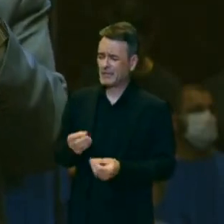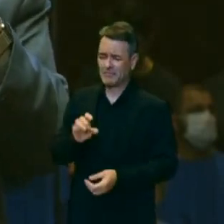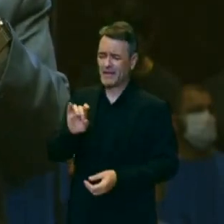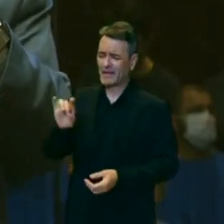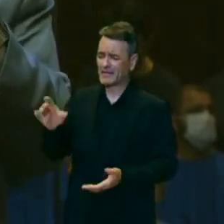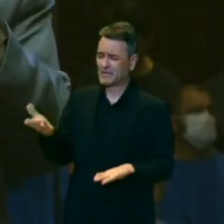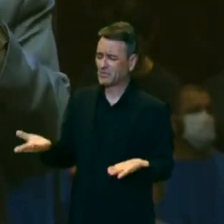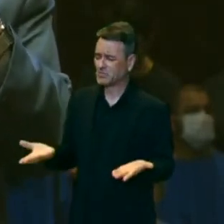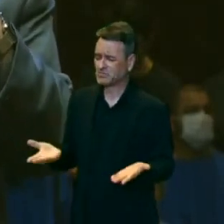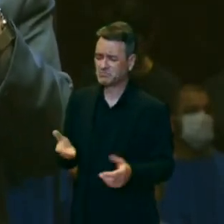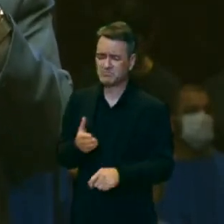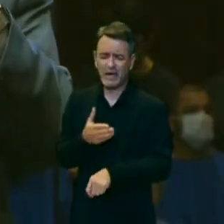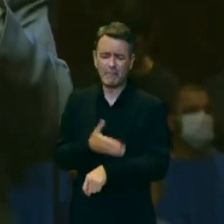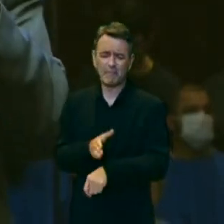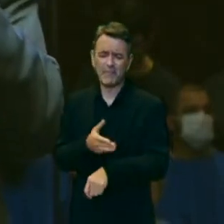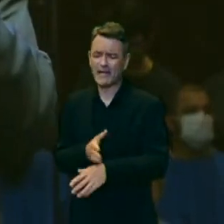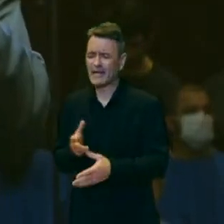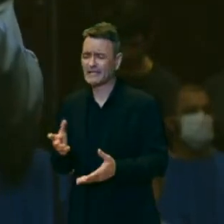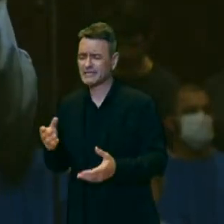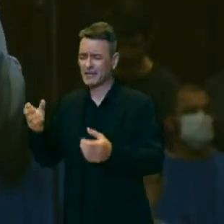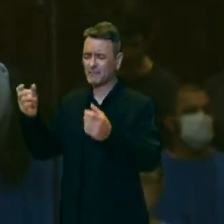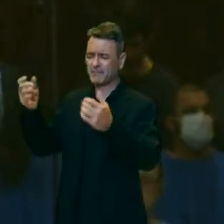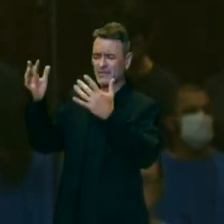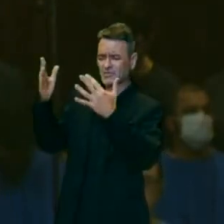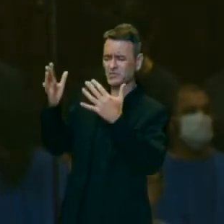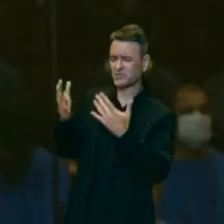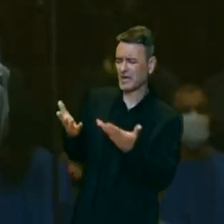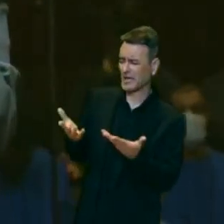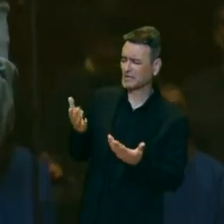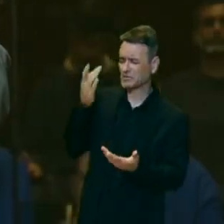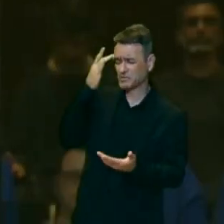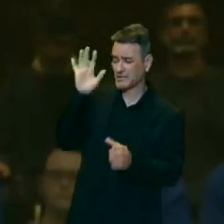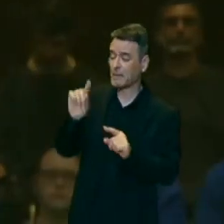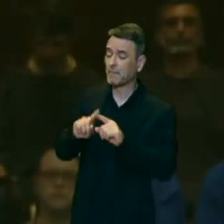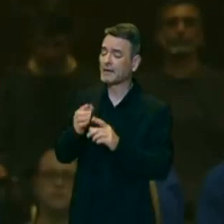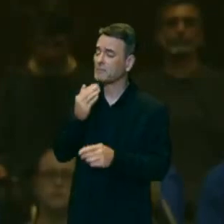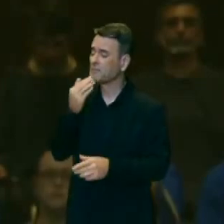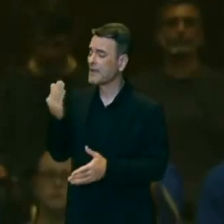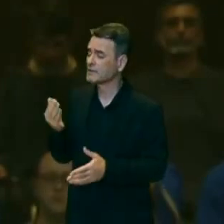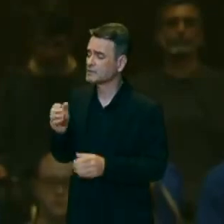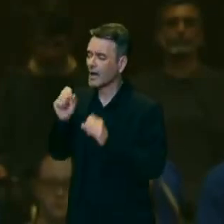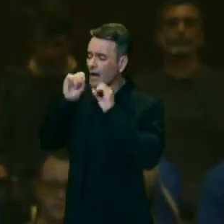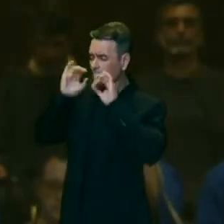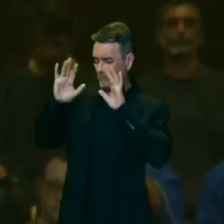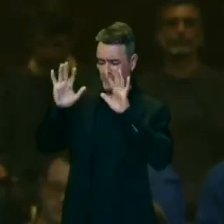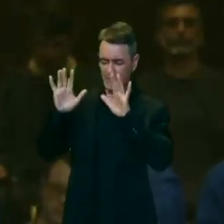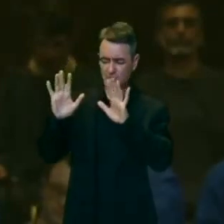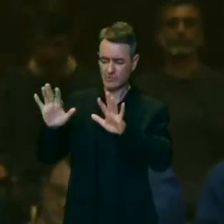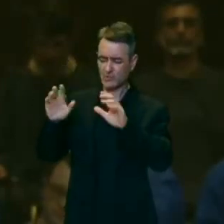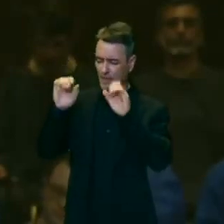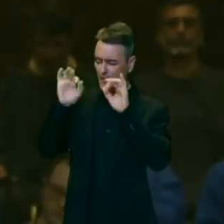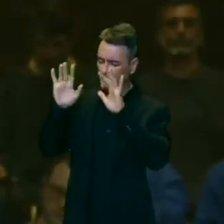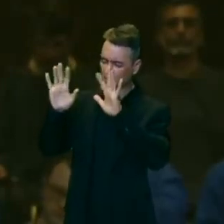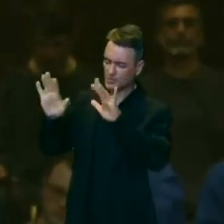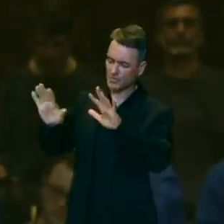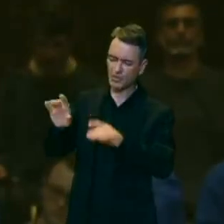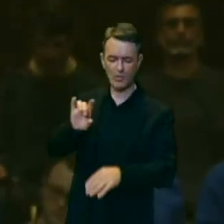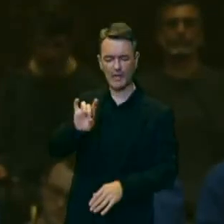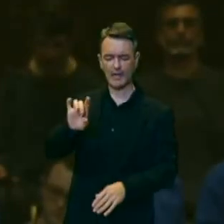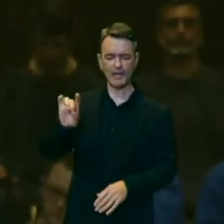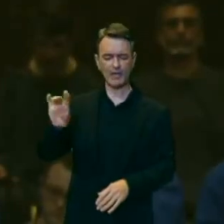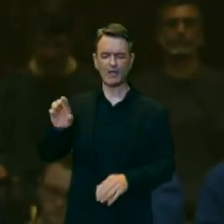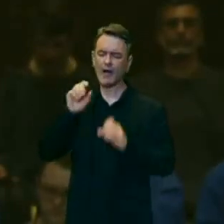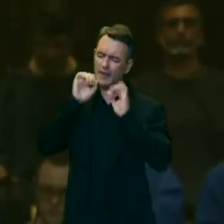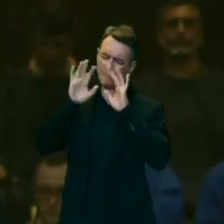na prática ser abençoado hoje na vida deles. Mas eu quero te pedir, abençoa, Senhor, abençoa,